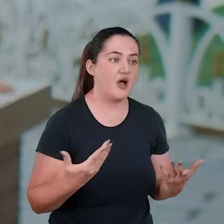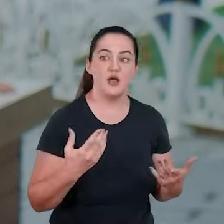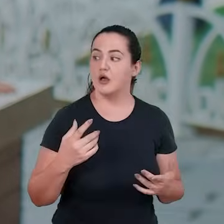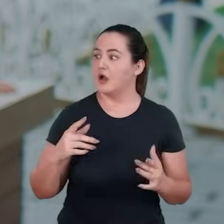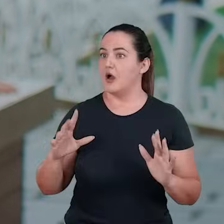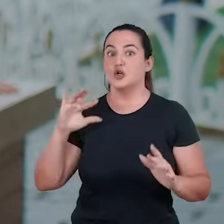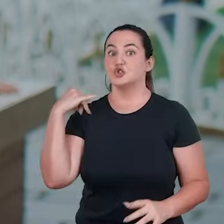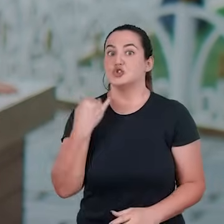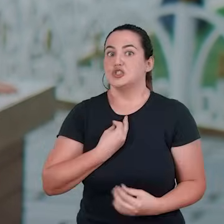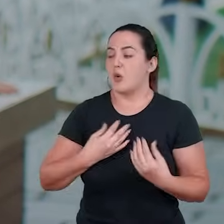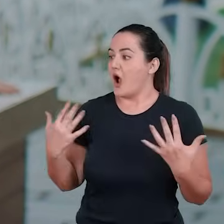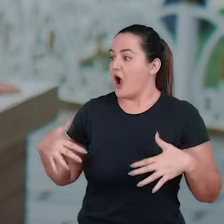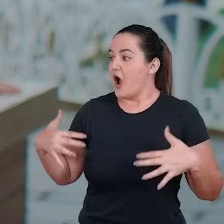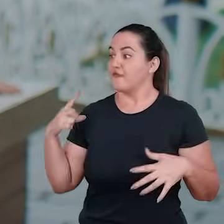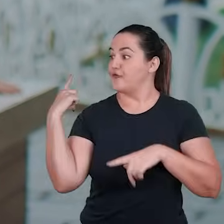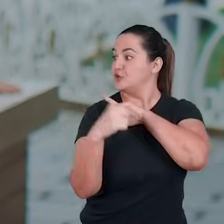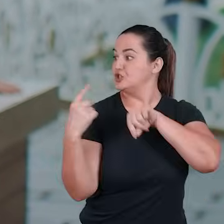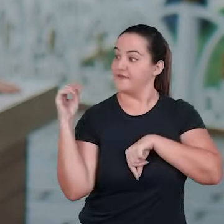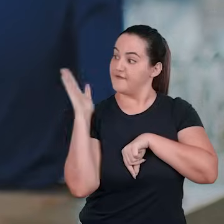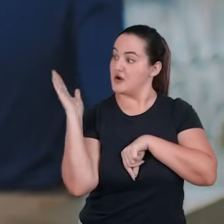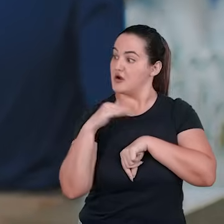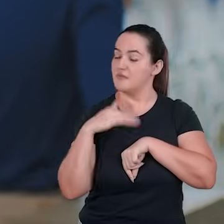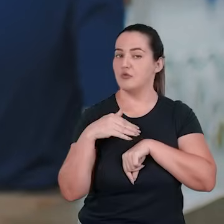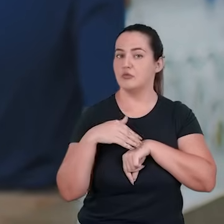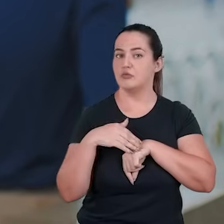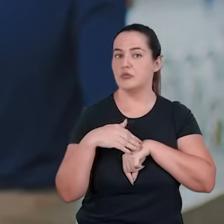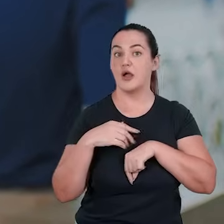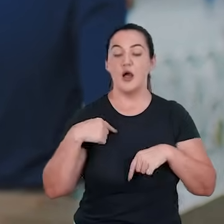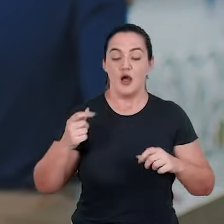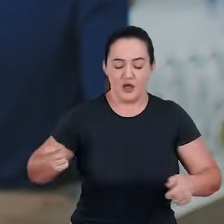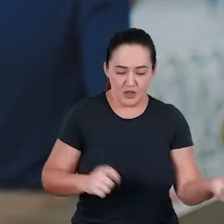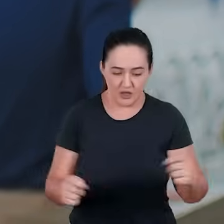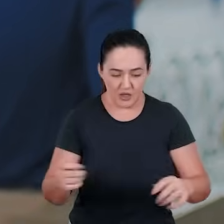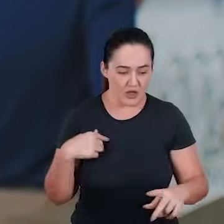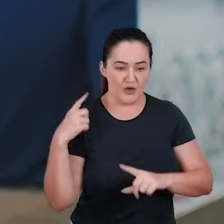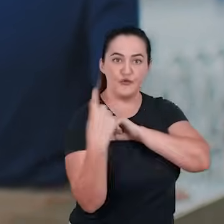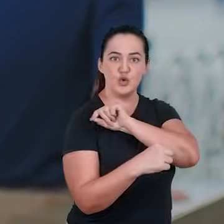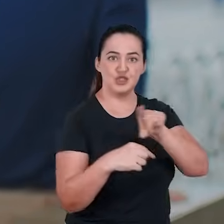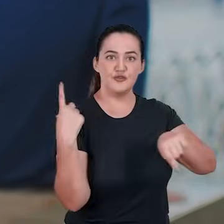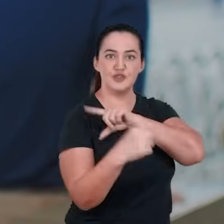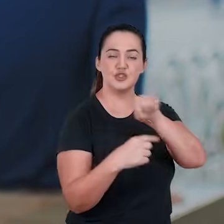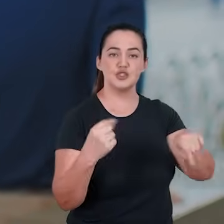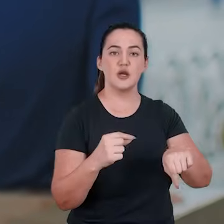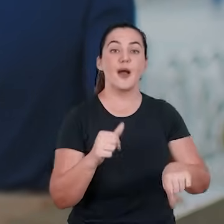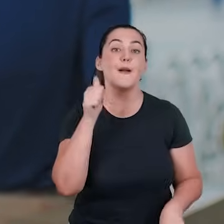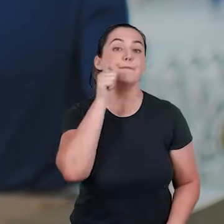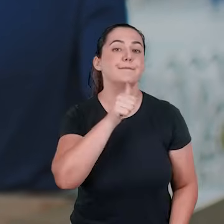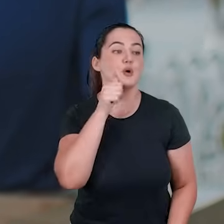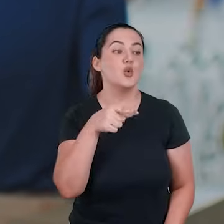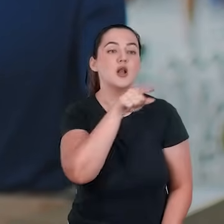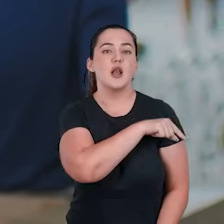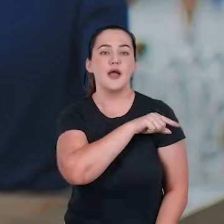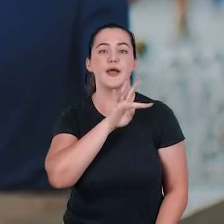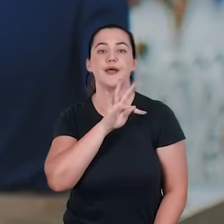fugir com a família pelo Estreito de Bósforo. Nessa hora, enquanto todos estavam fugindo,